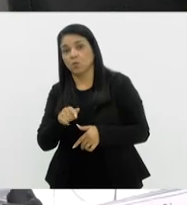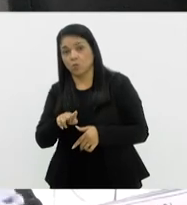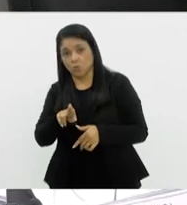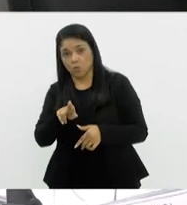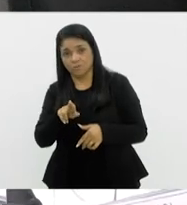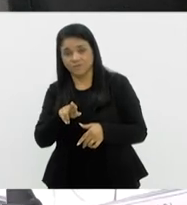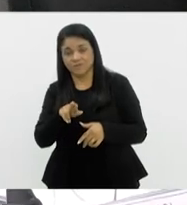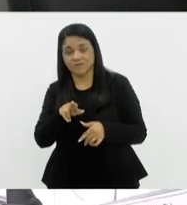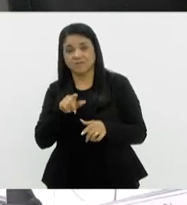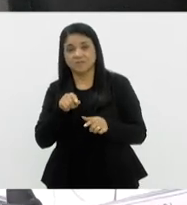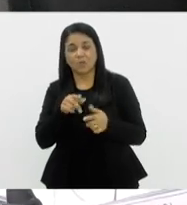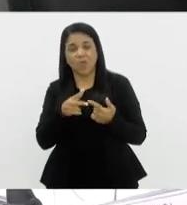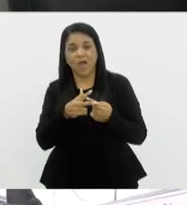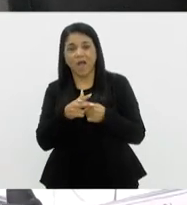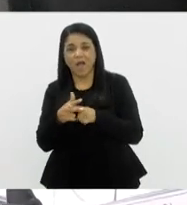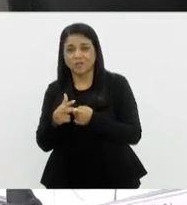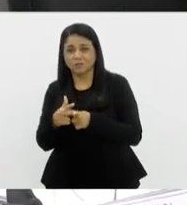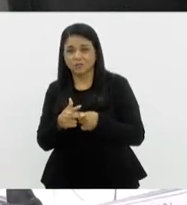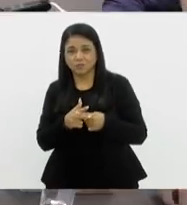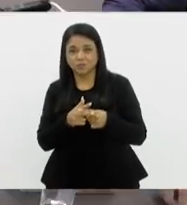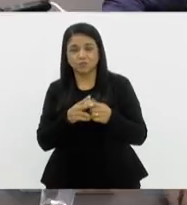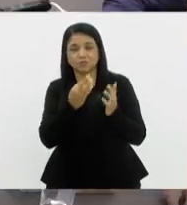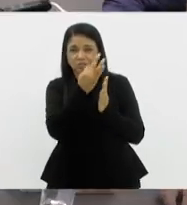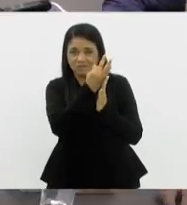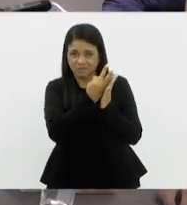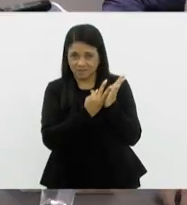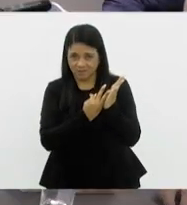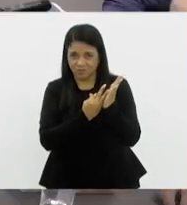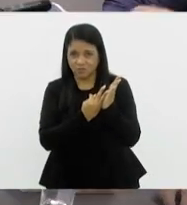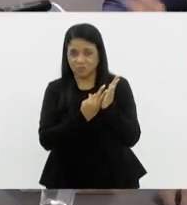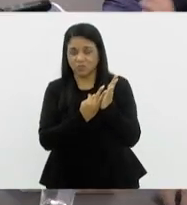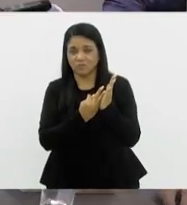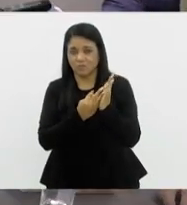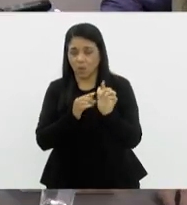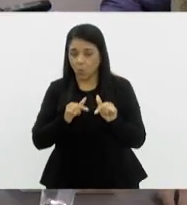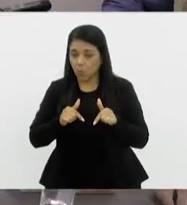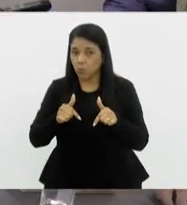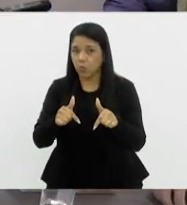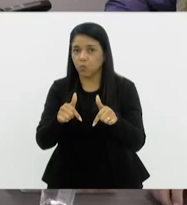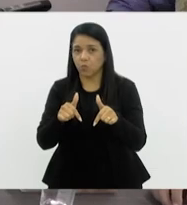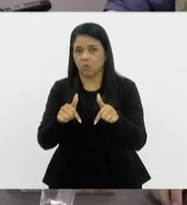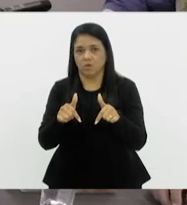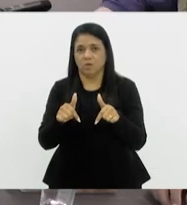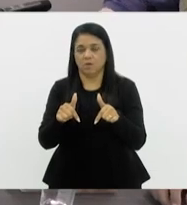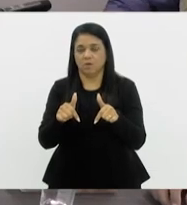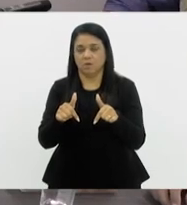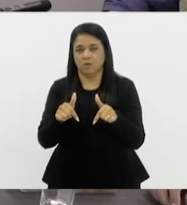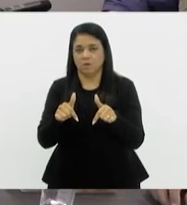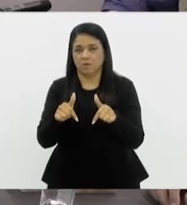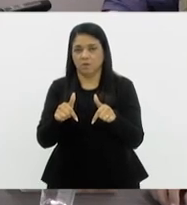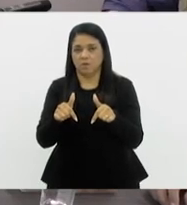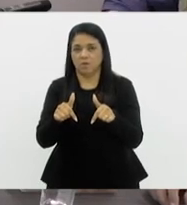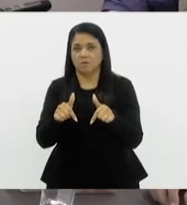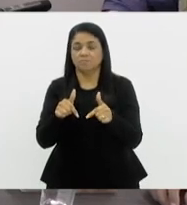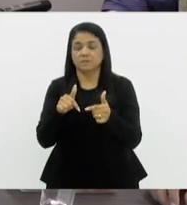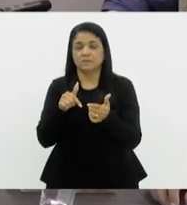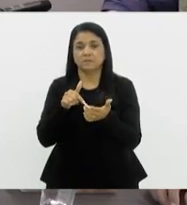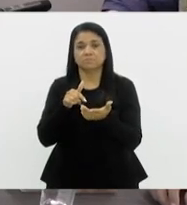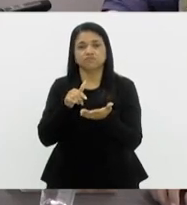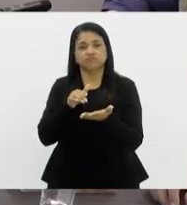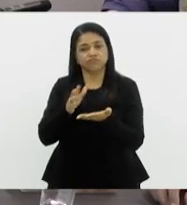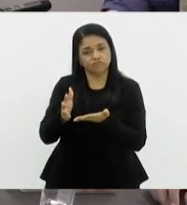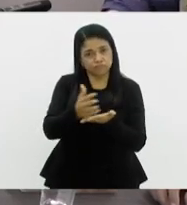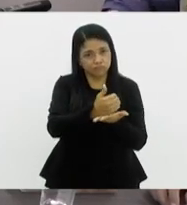da vigência, só um ajuste de texto realmente no que diz respeito à vigência. A questão de disposição orçamentária aqui, ela